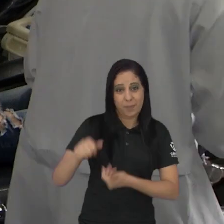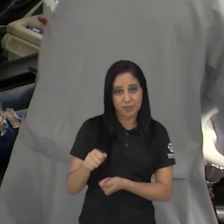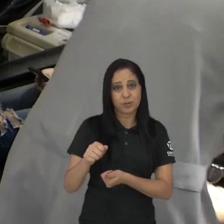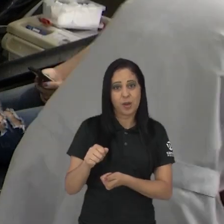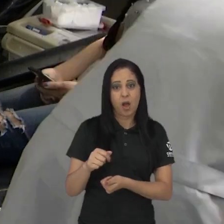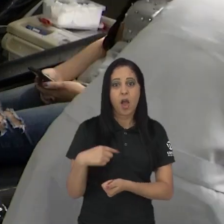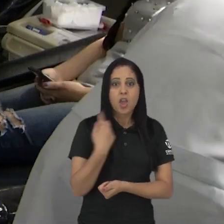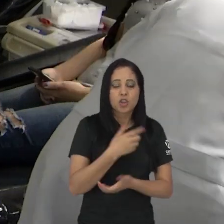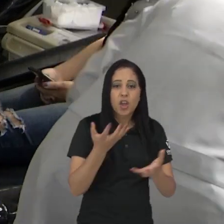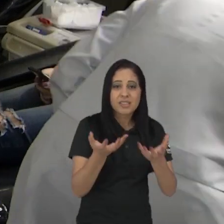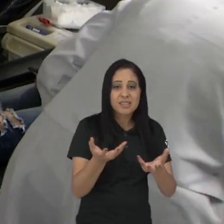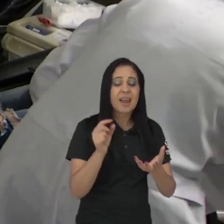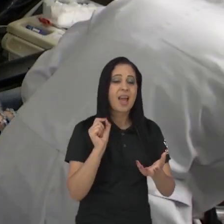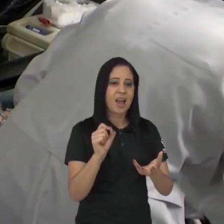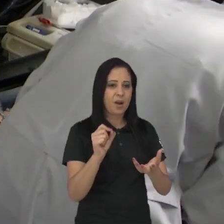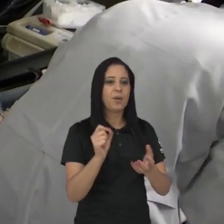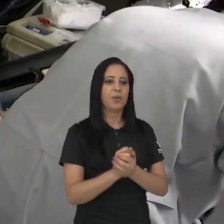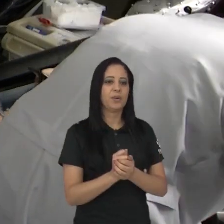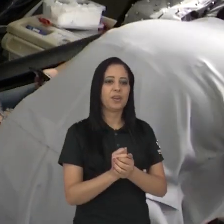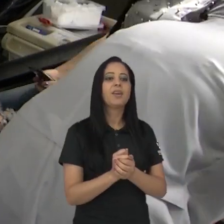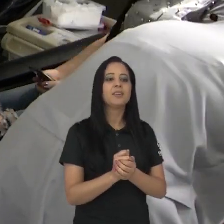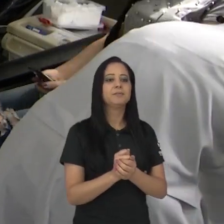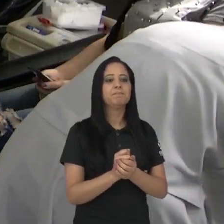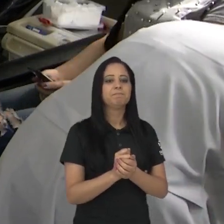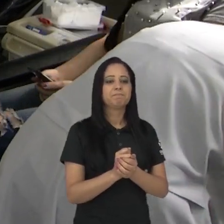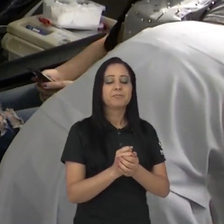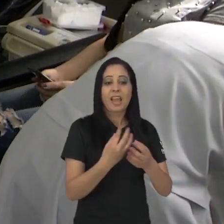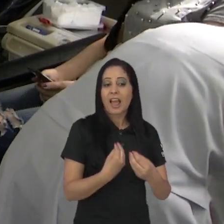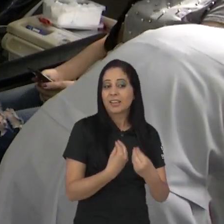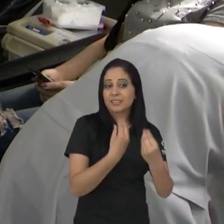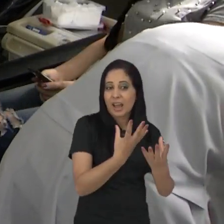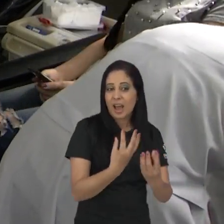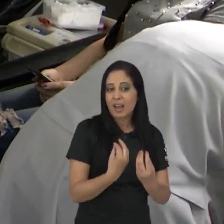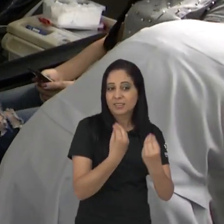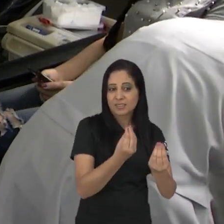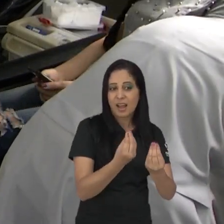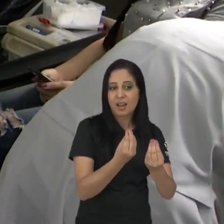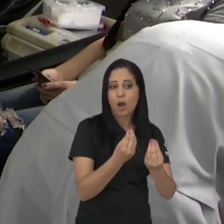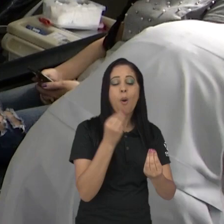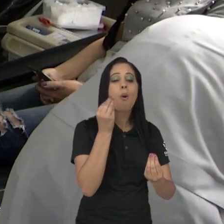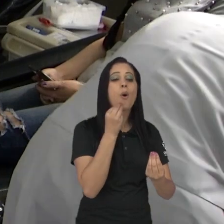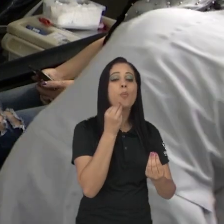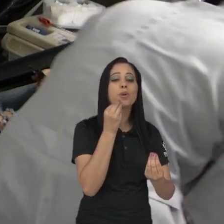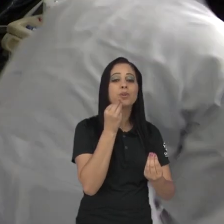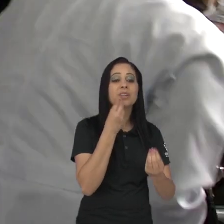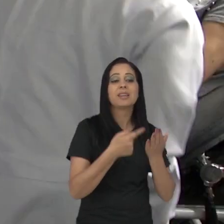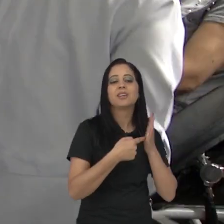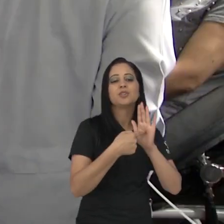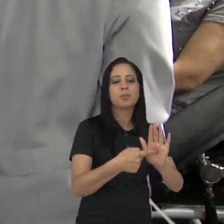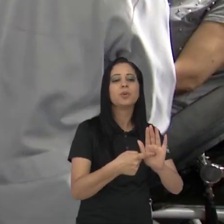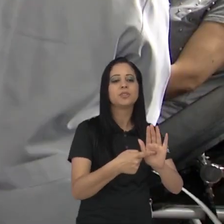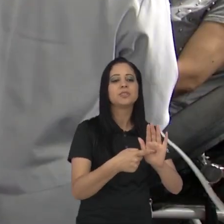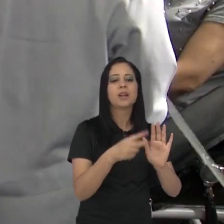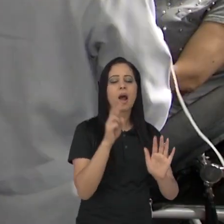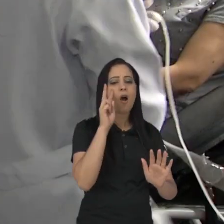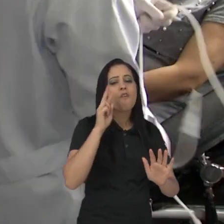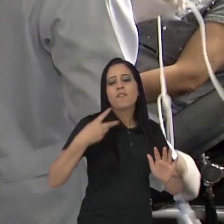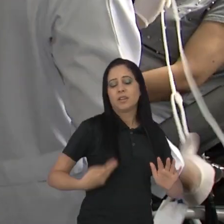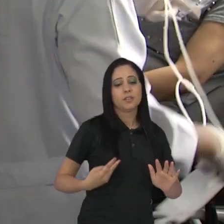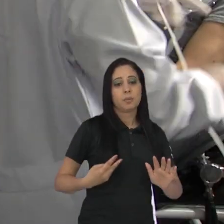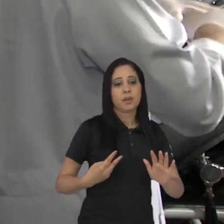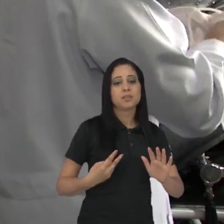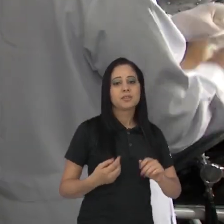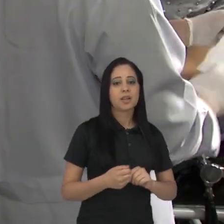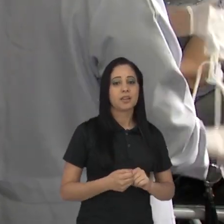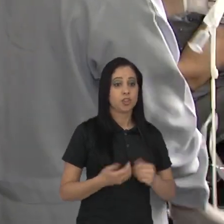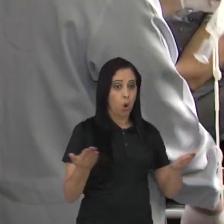não é? E a gente quer ganhar esse espaço que o futebol tem, essa visibilidade que o futebol tem e chamar também